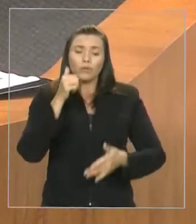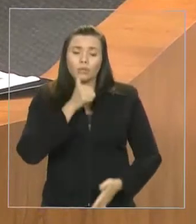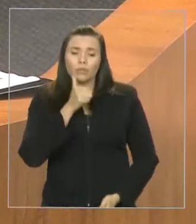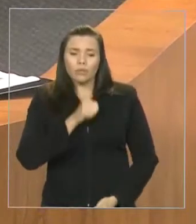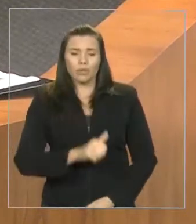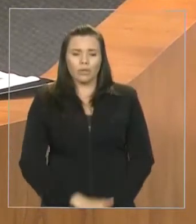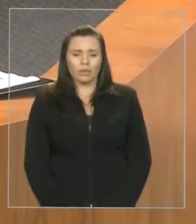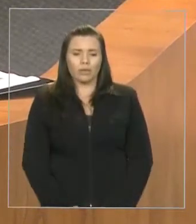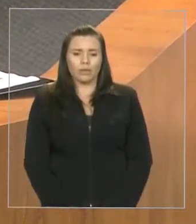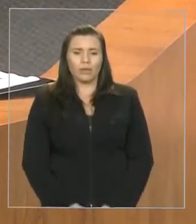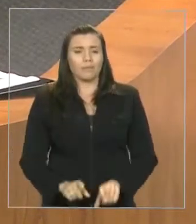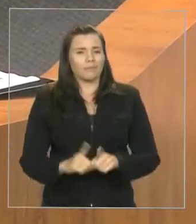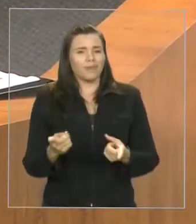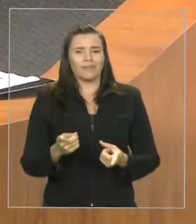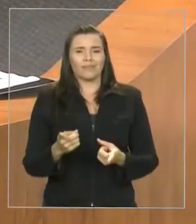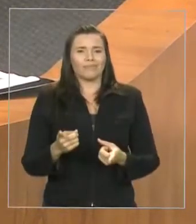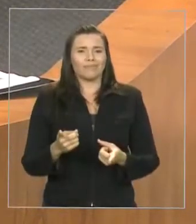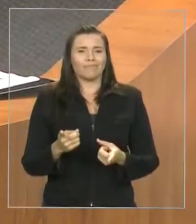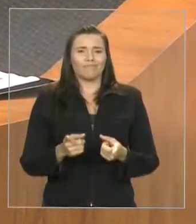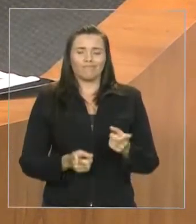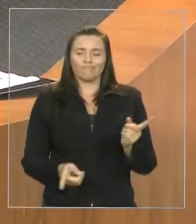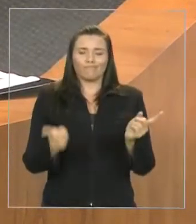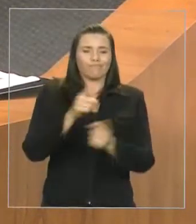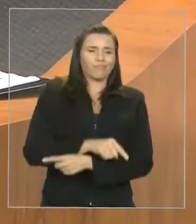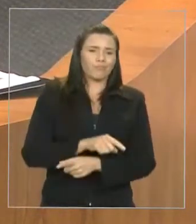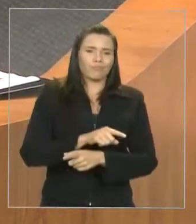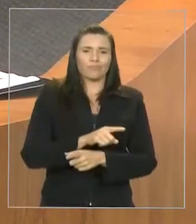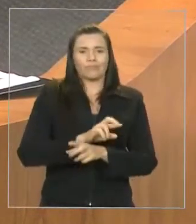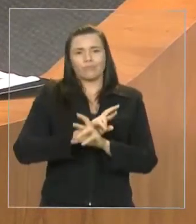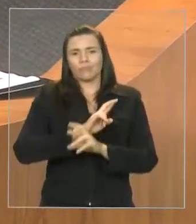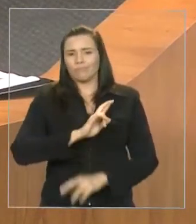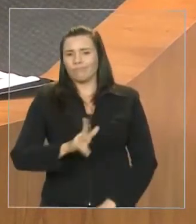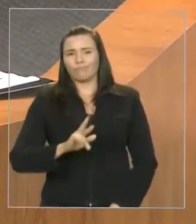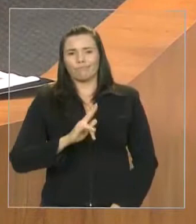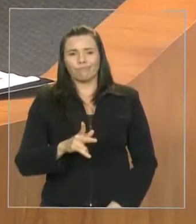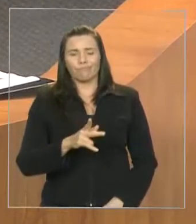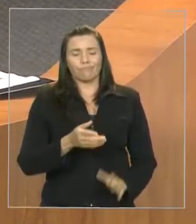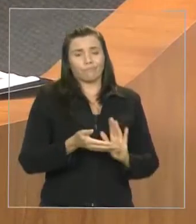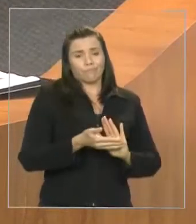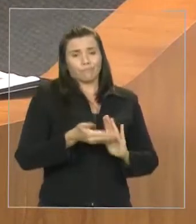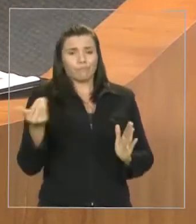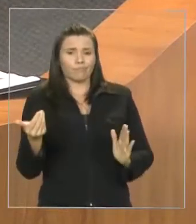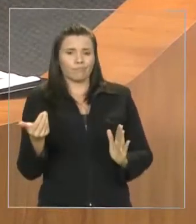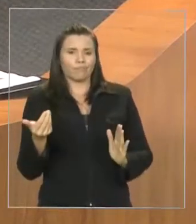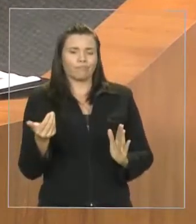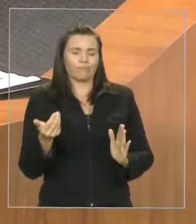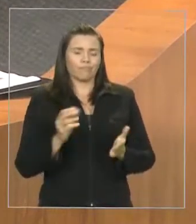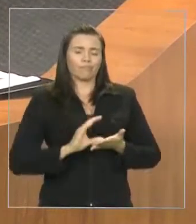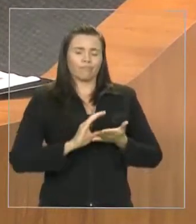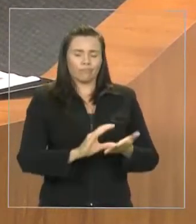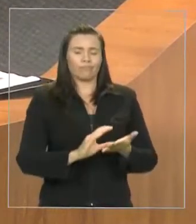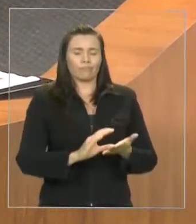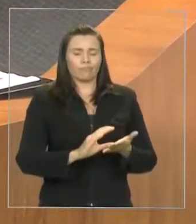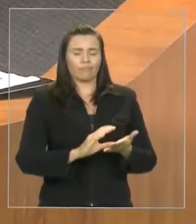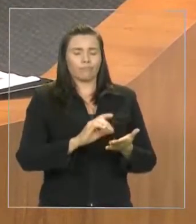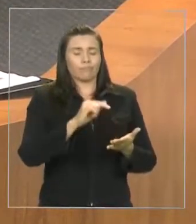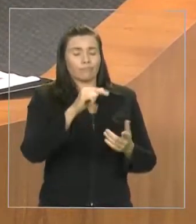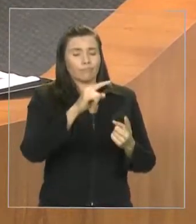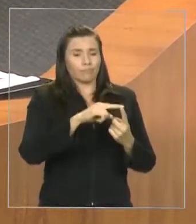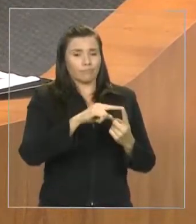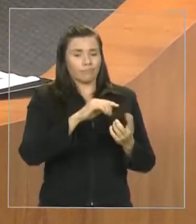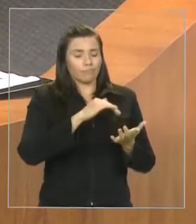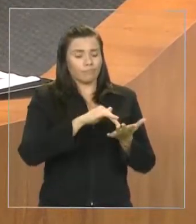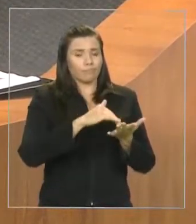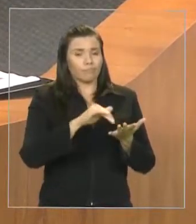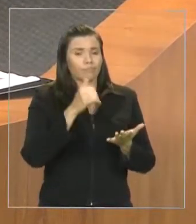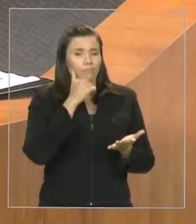Mulher. E nós fizemos aqui gerência para que esse dinheiro pudesse voltar para a Secretaria da Mulher, para a Secretaria de Esporte.